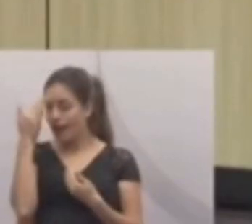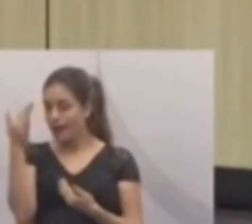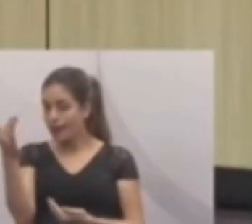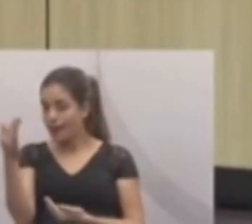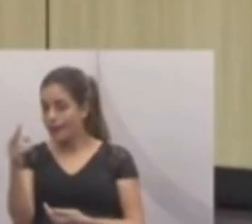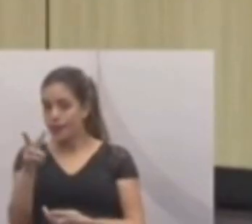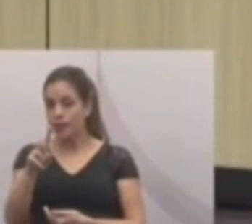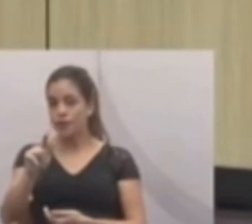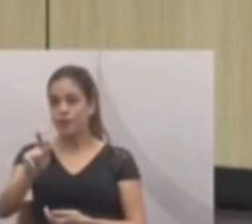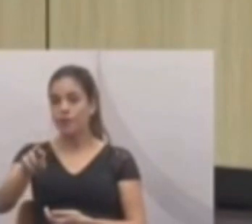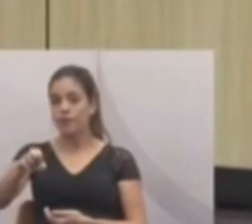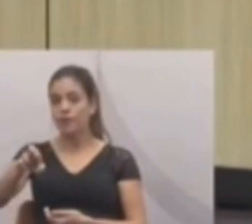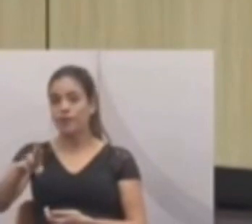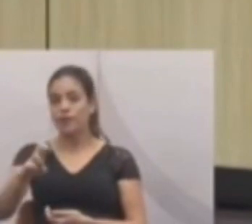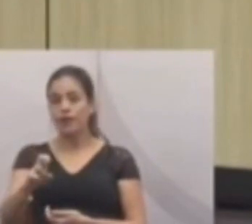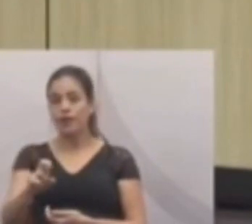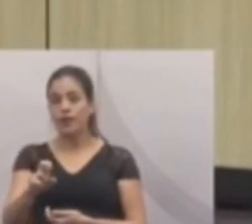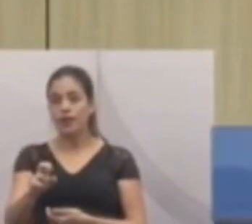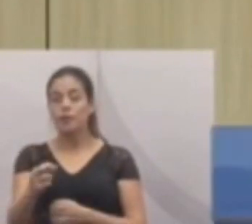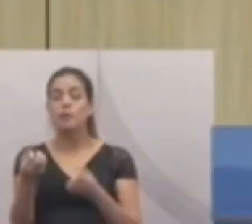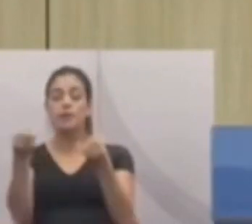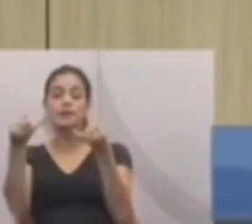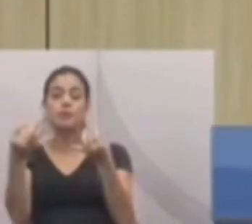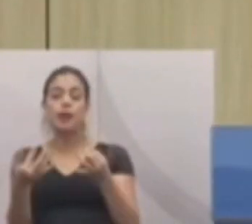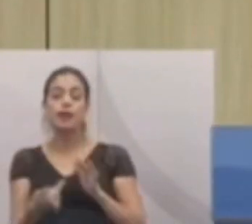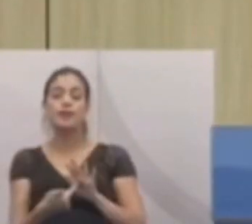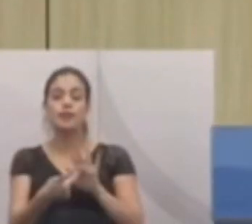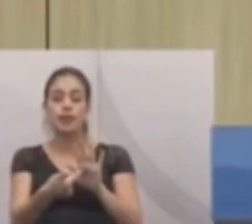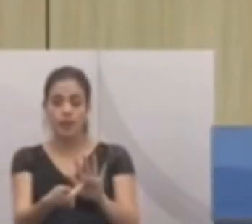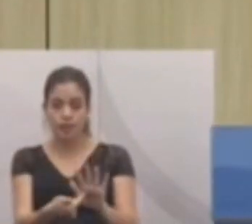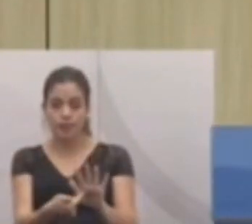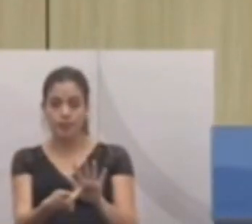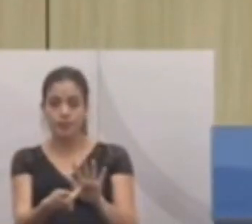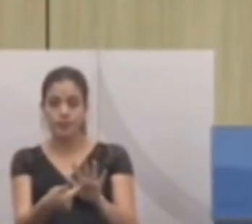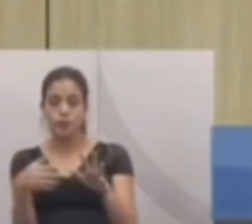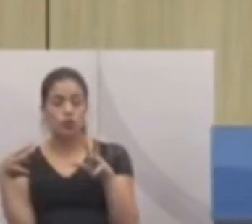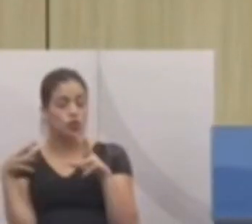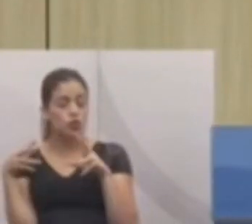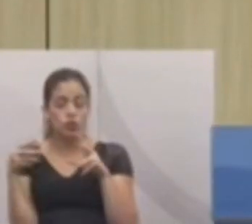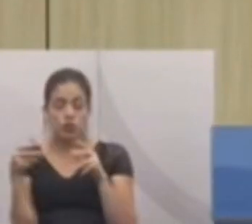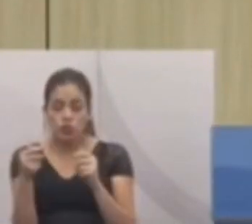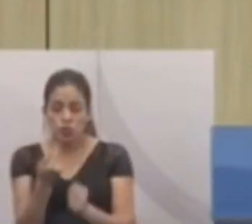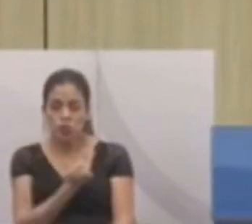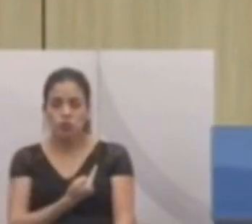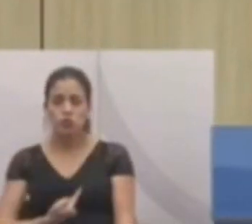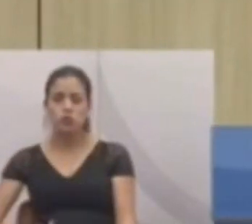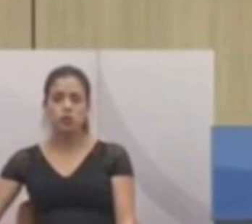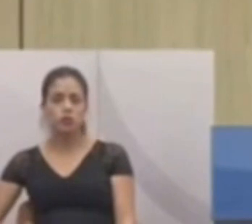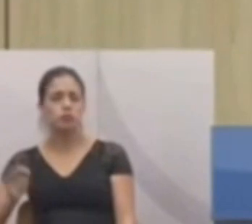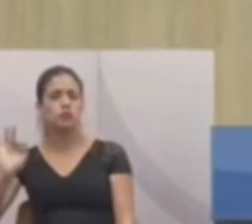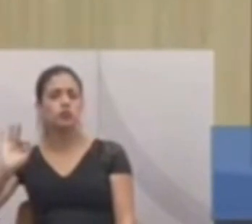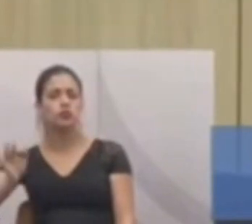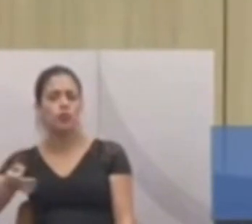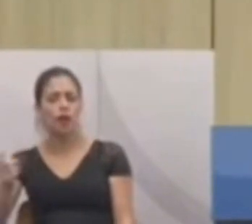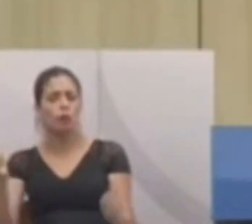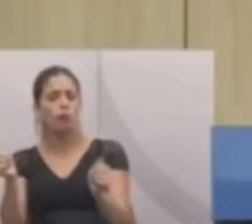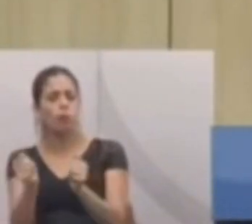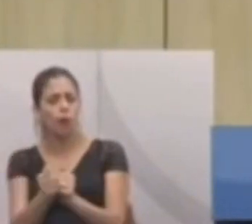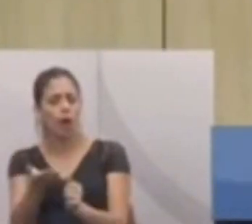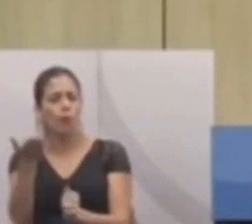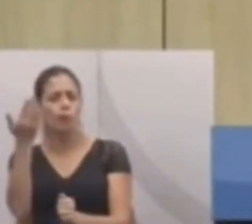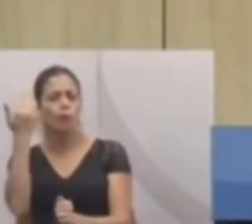viu, Wagner, por toda a exposição, né, por agradecer também por toda a sua gestão, já acompanho desde